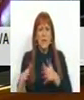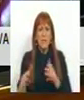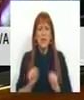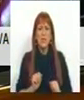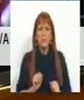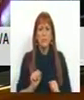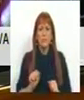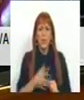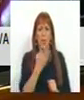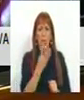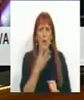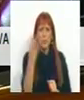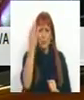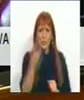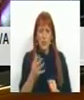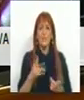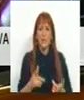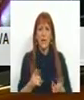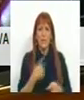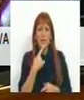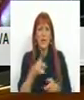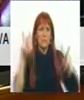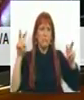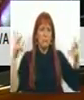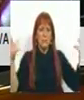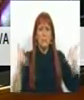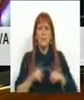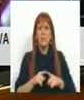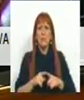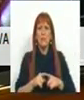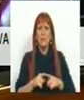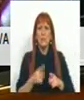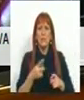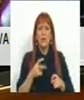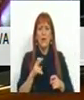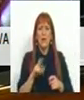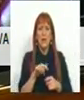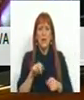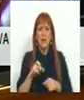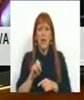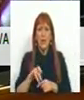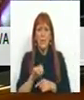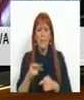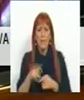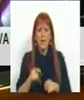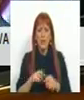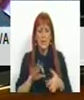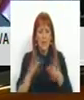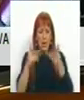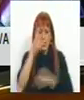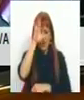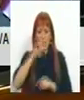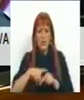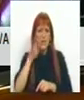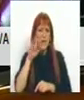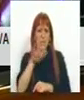na ordem dos 4%. E é caso para citar até Éric Maria Remarque que, em termos de orçamento de Estado